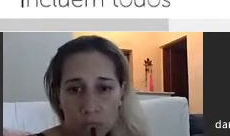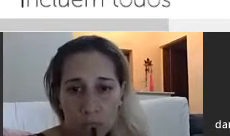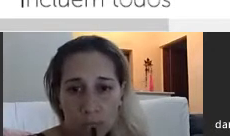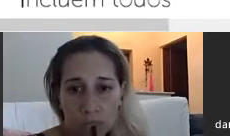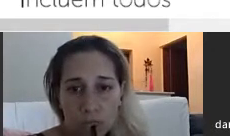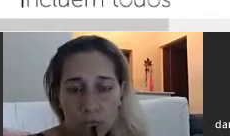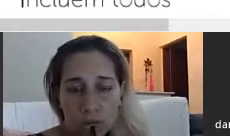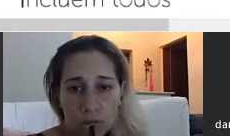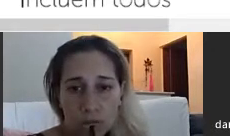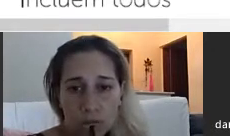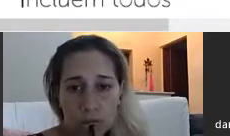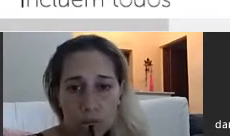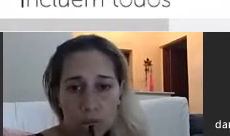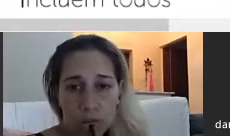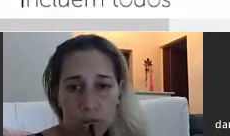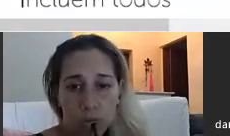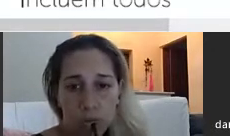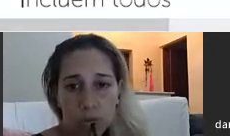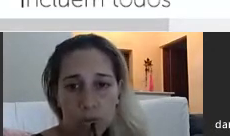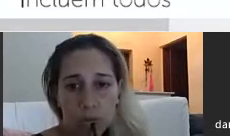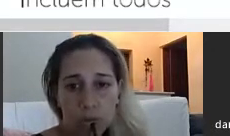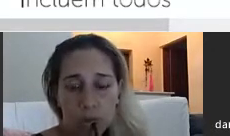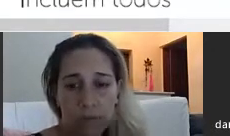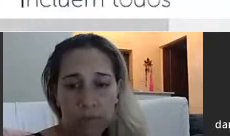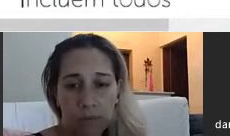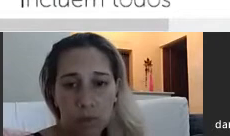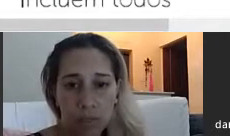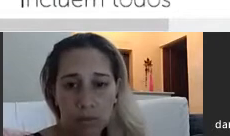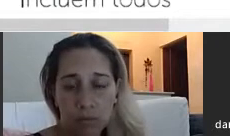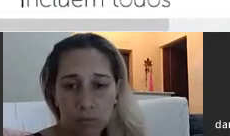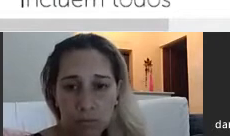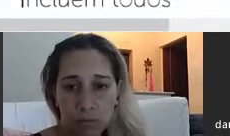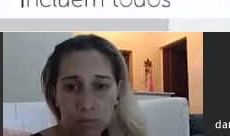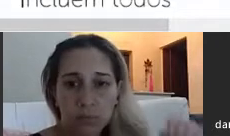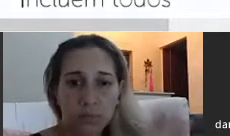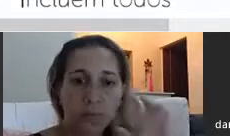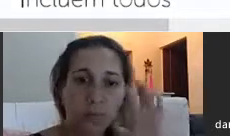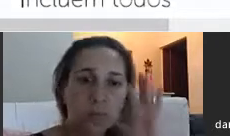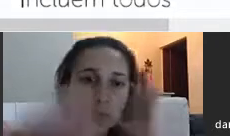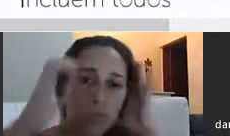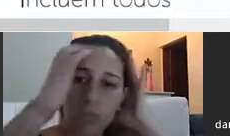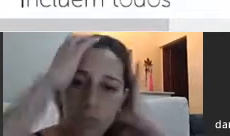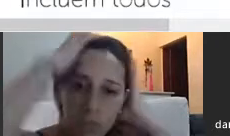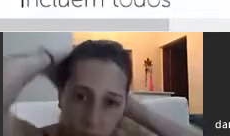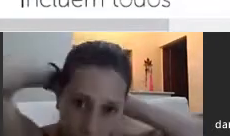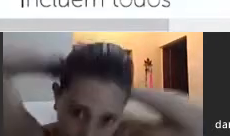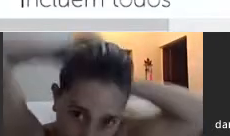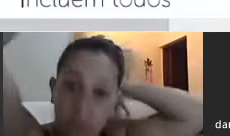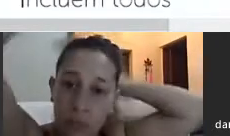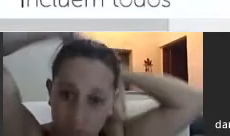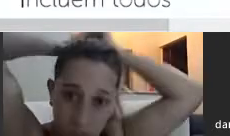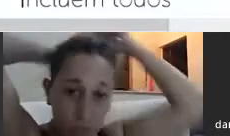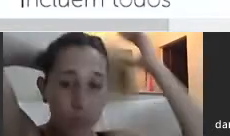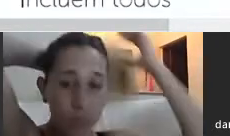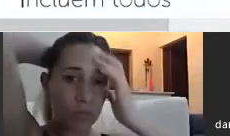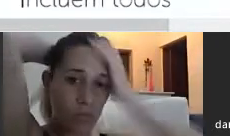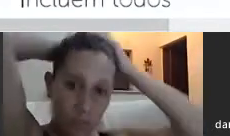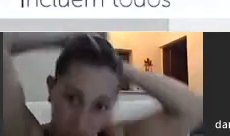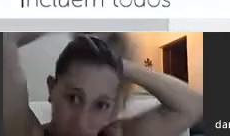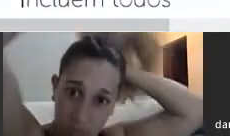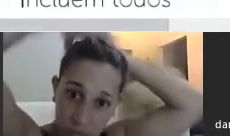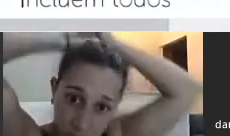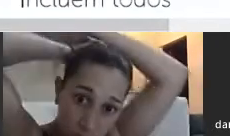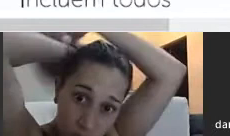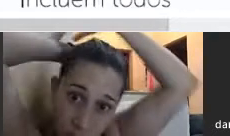chave estrangeira. Então, 1 para N. Né? Então, um cliente pode comprar N produtos. Então, a